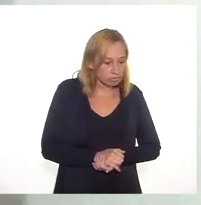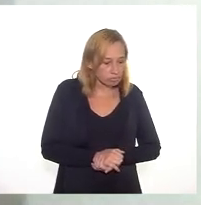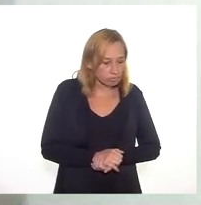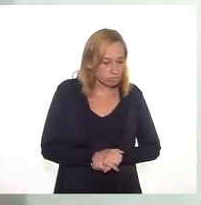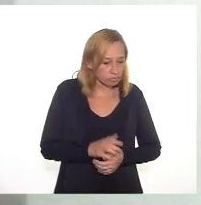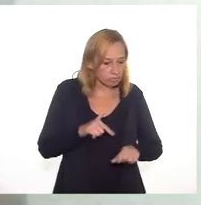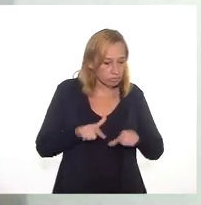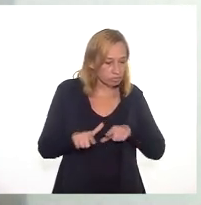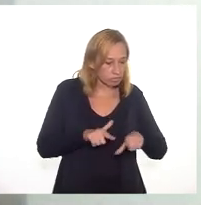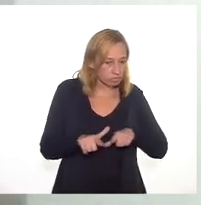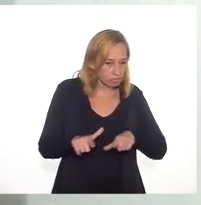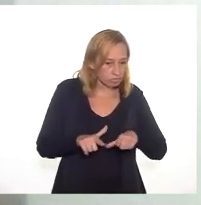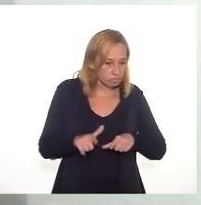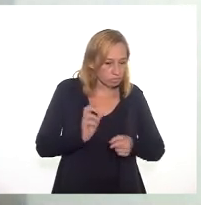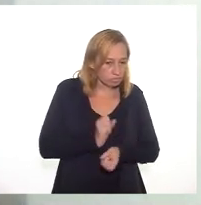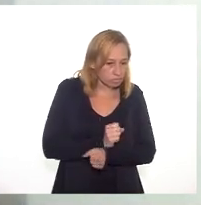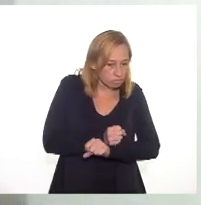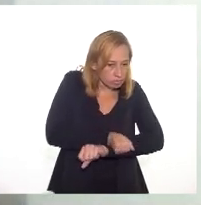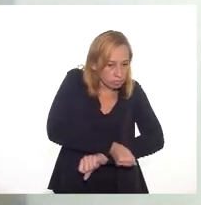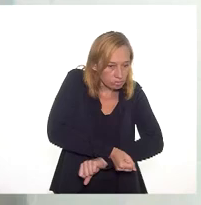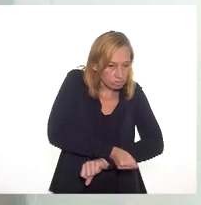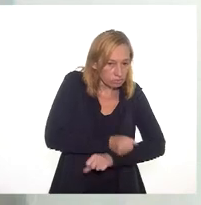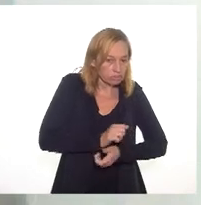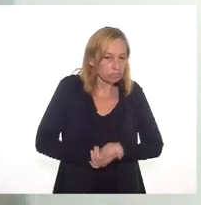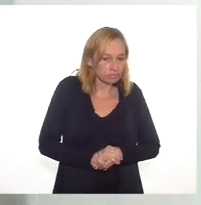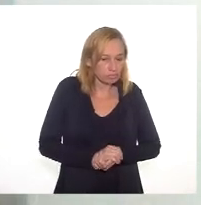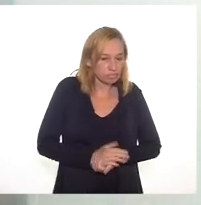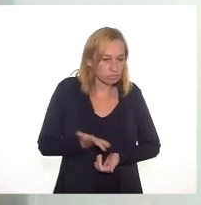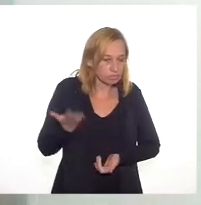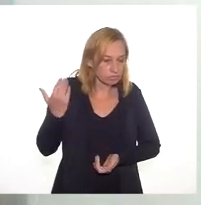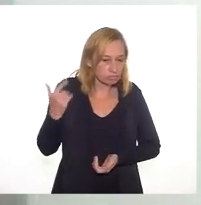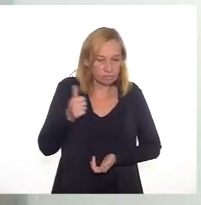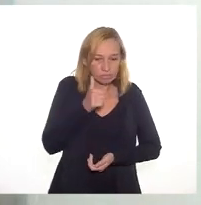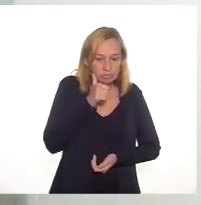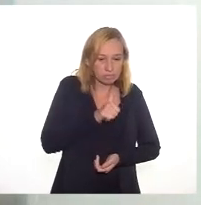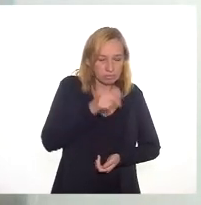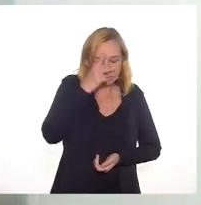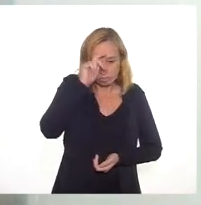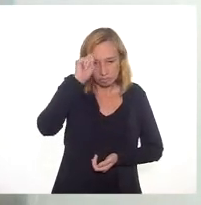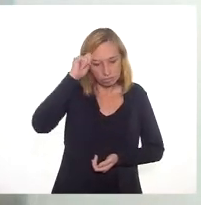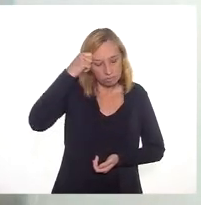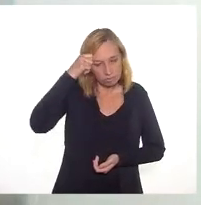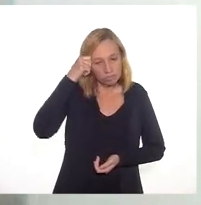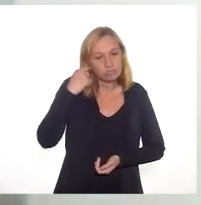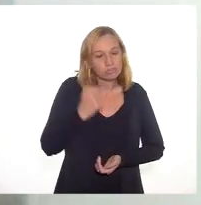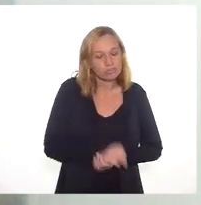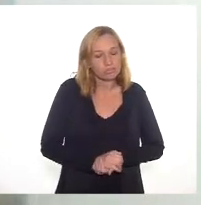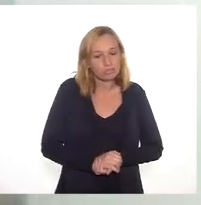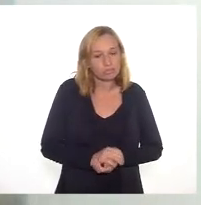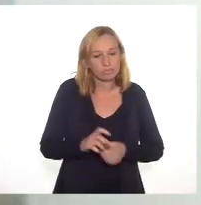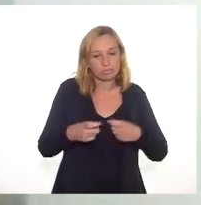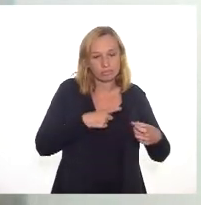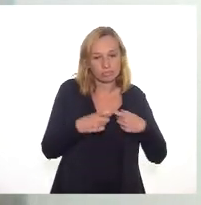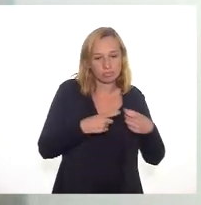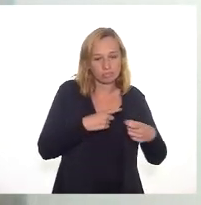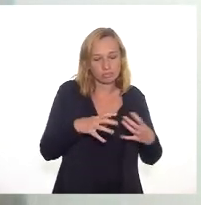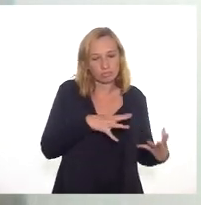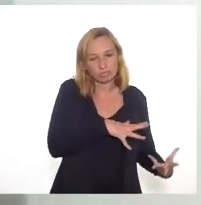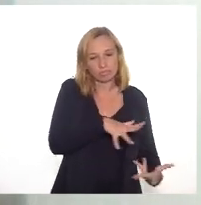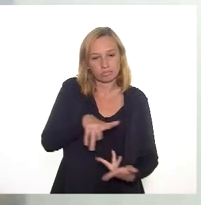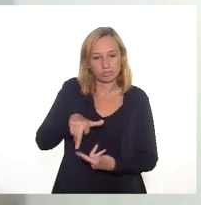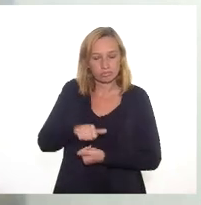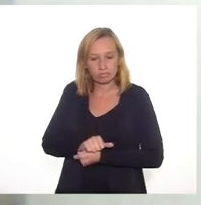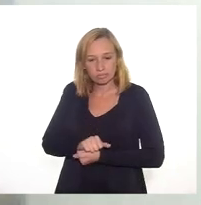trabalho escravo, né, da escravização de pessoas negras, até o que aconteceu na Segunda Guerra Mundial, com o extermínio de